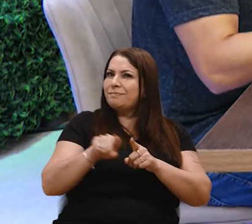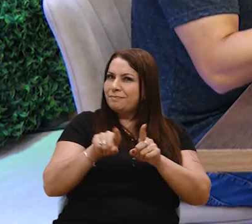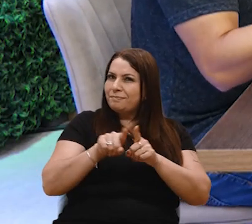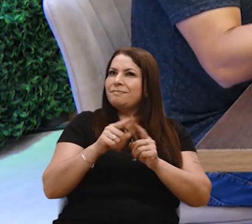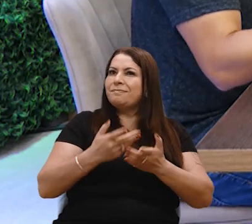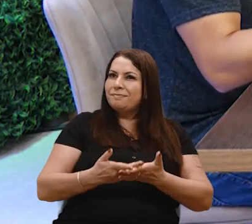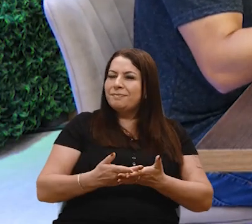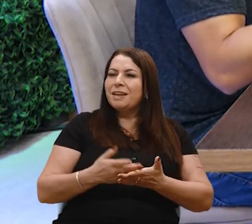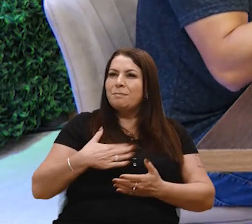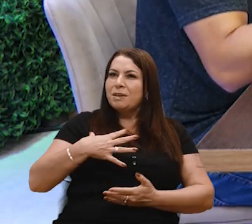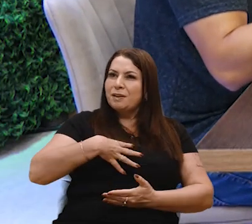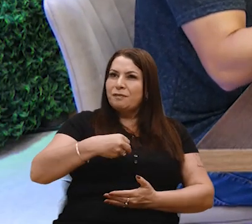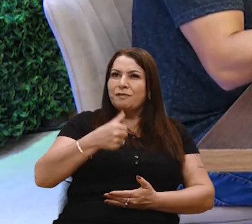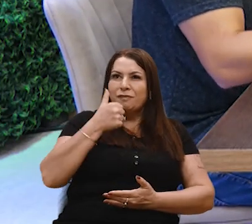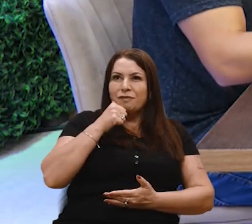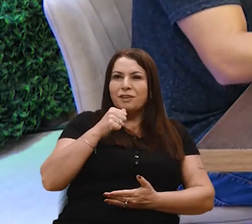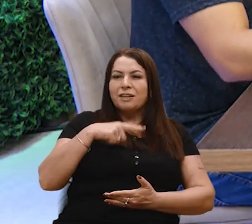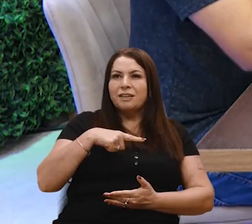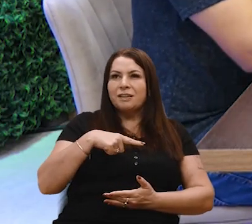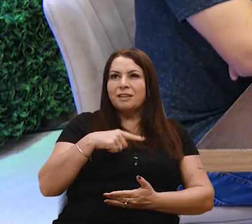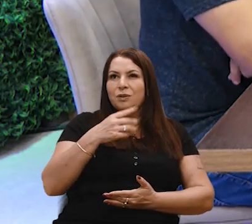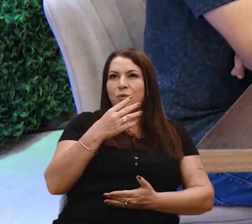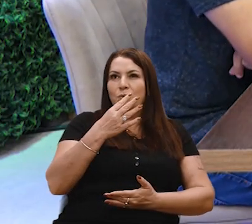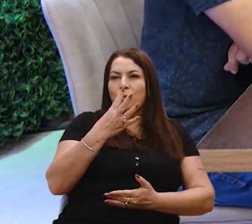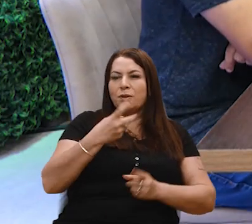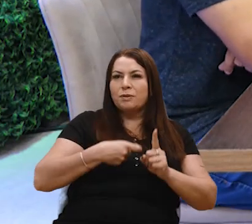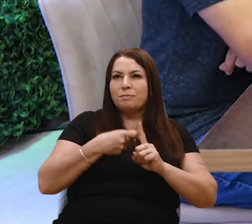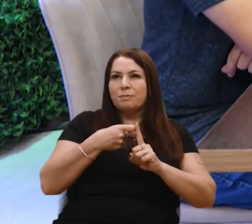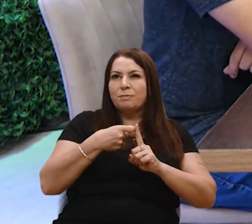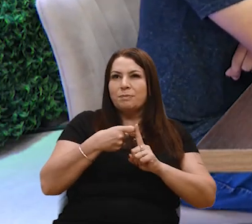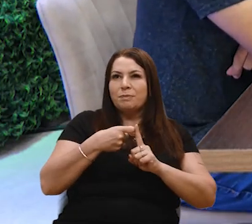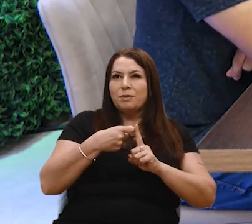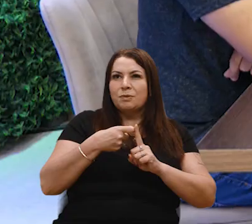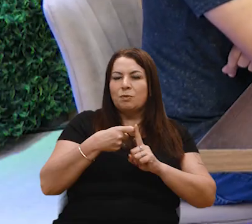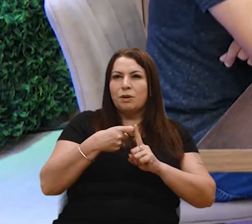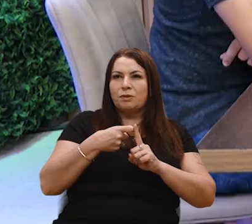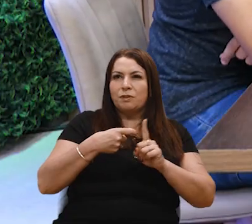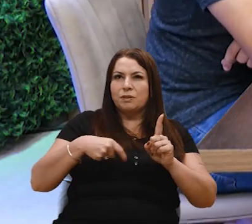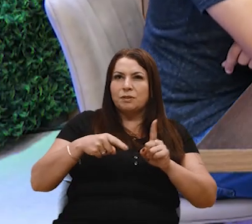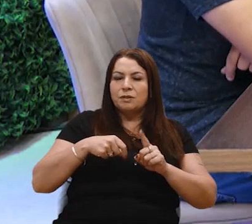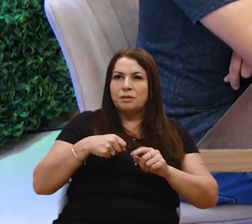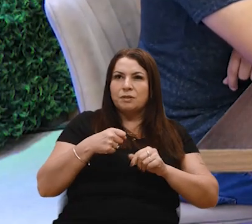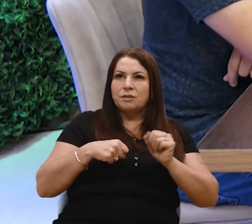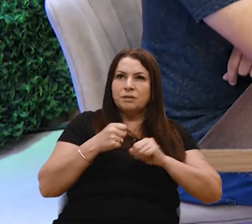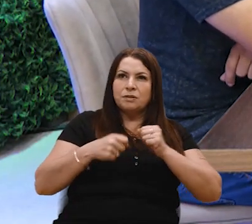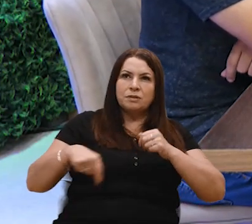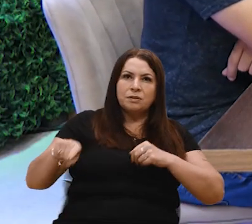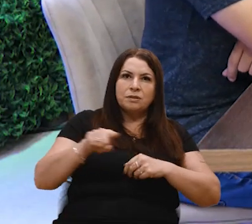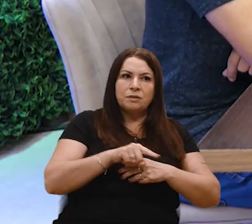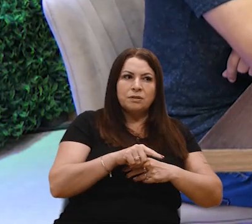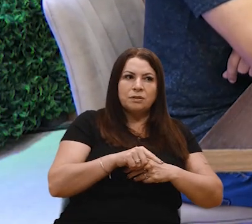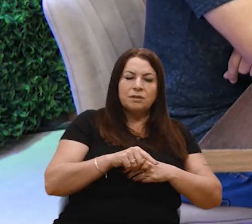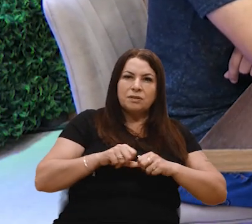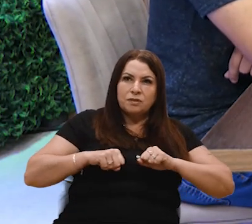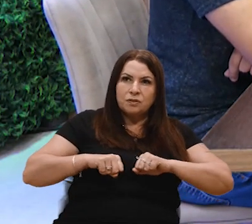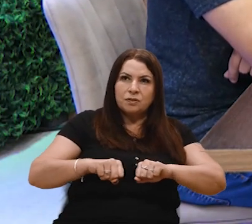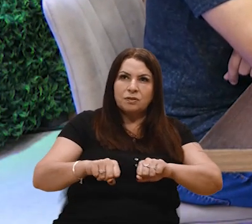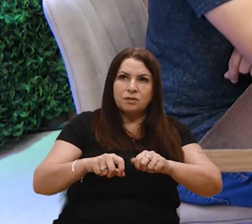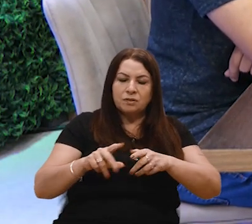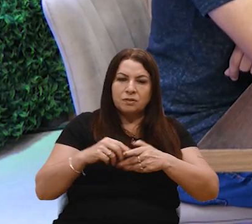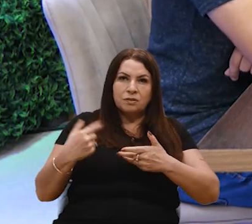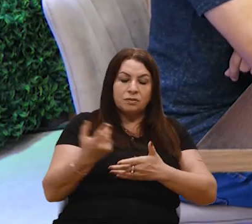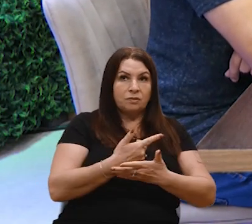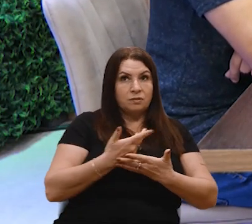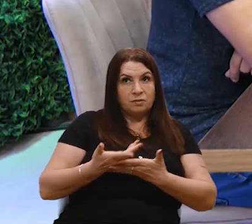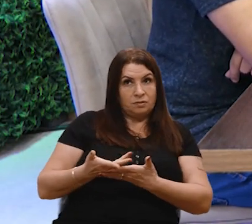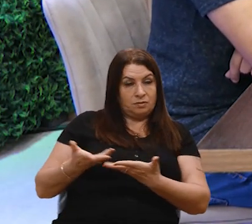começando também. devagarinho. E até gente mais A minha filha velhos, com né? 4 meses já corria. Ela participou de uma corrida, nós